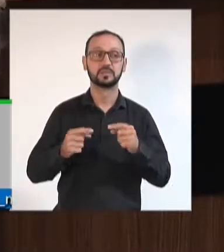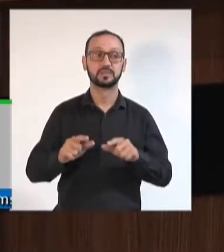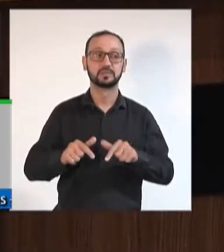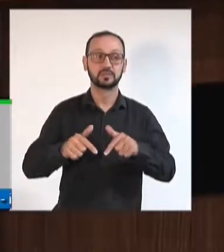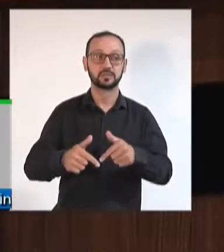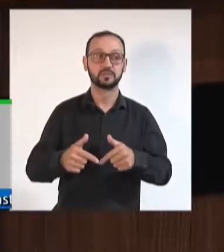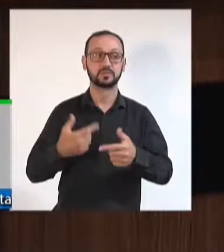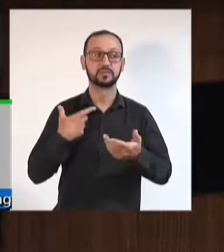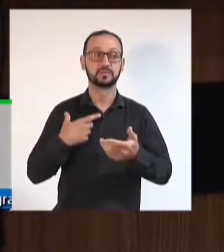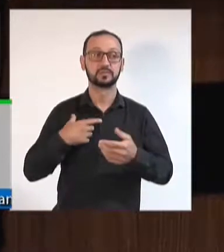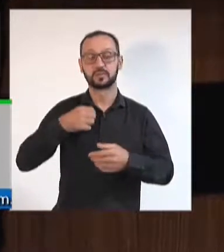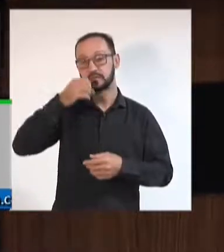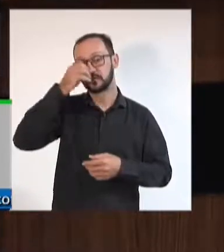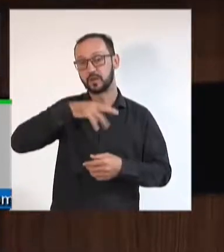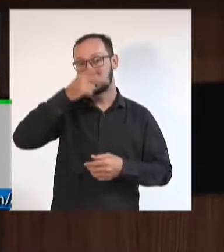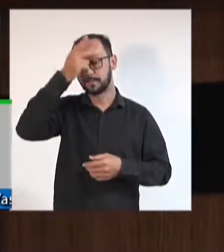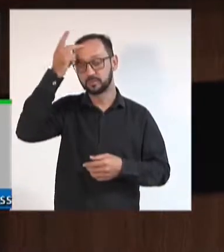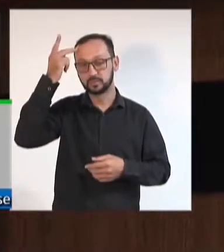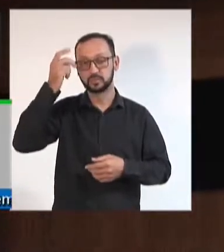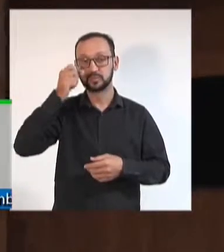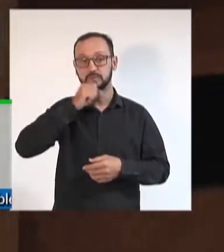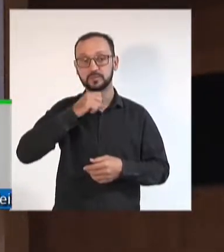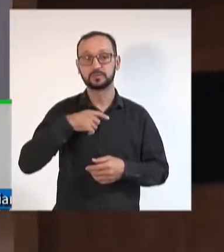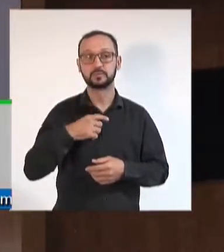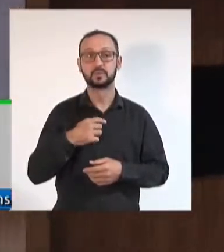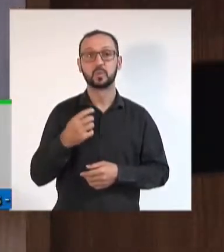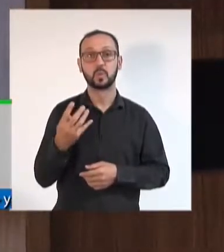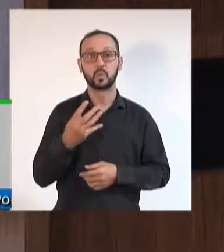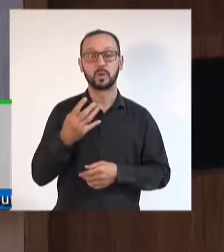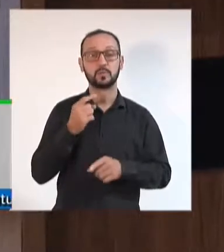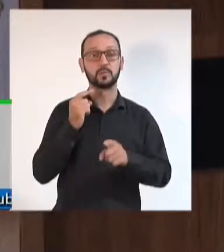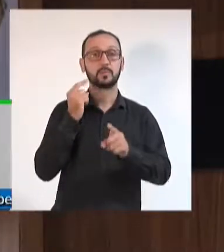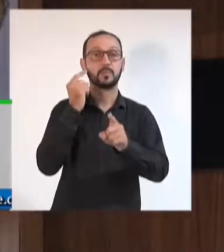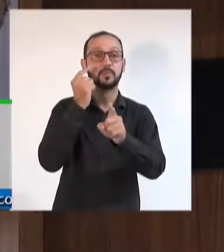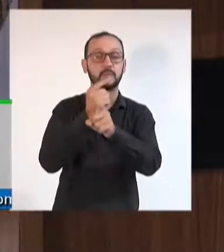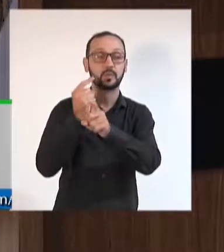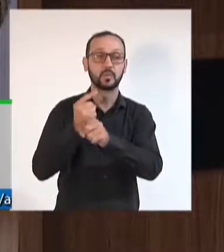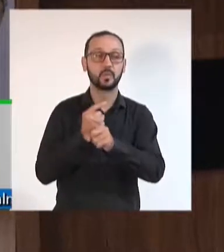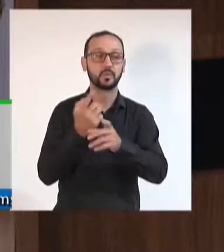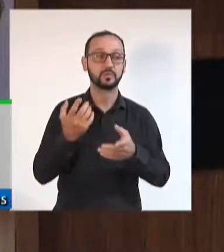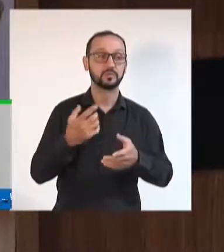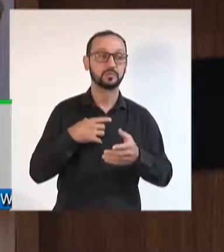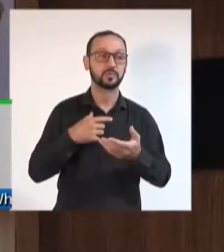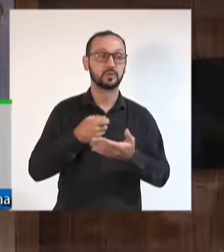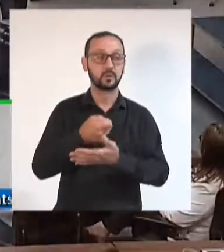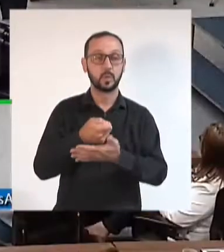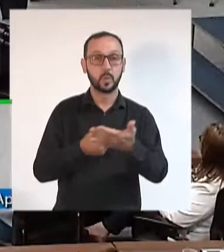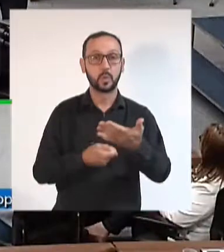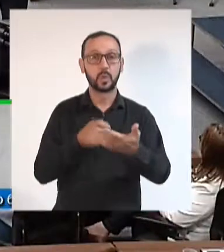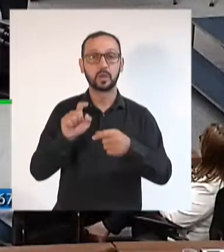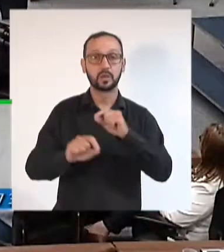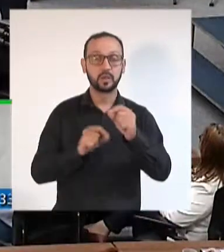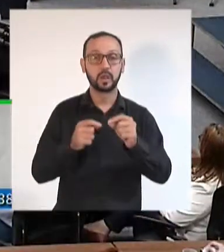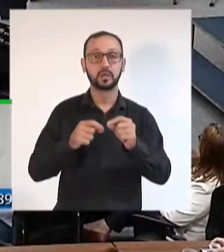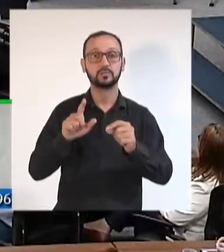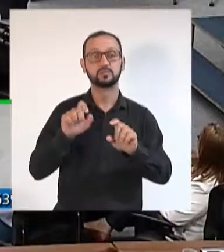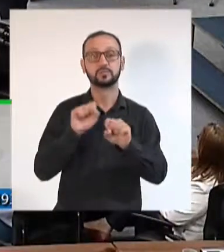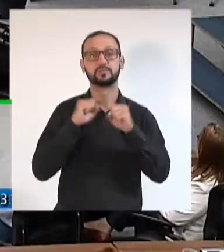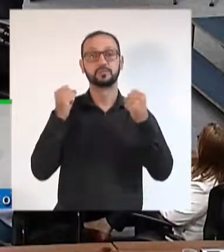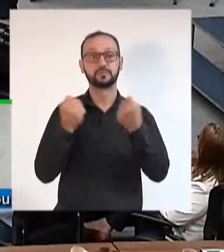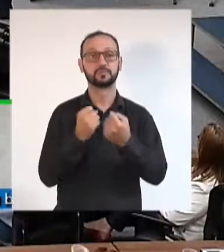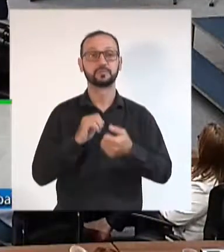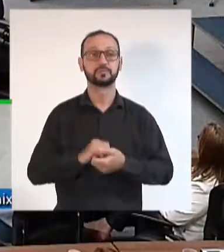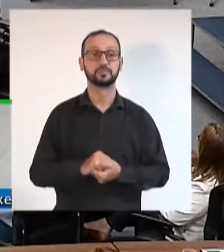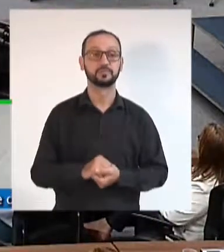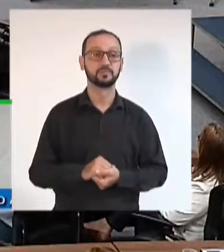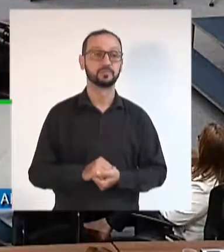enfrentamento à violência contra a pessoa idosa, a 4ª edição desse importante documento que é um seminário. Eu